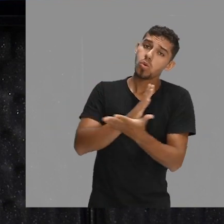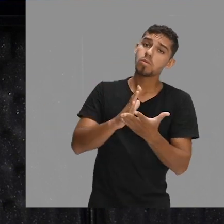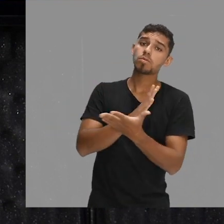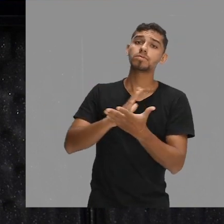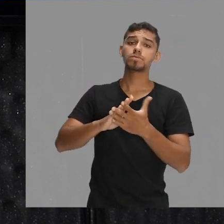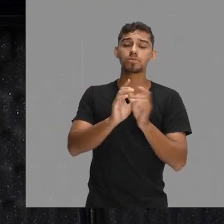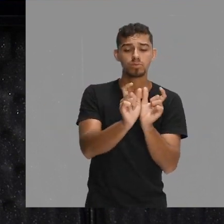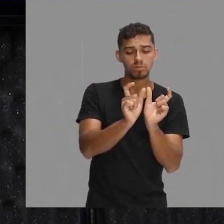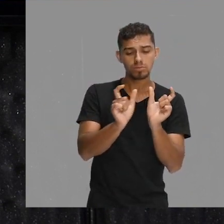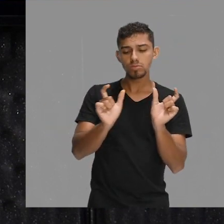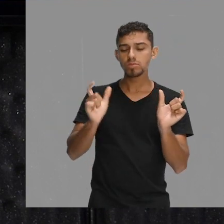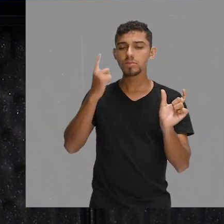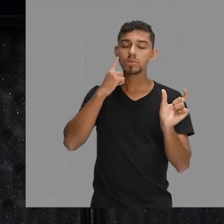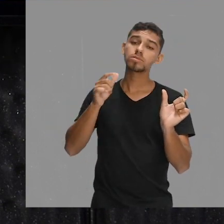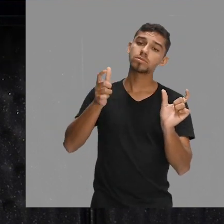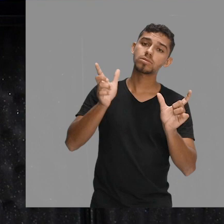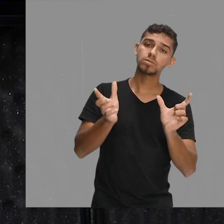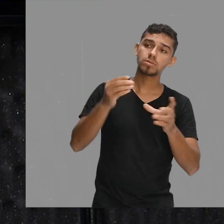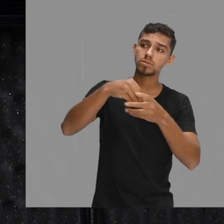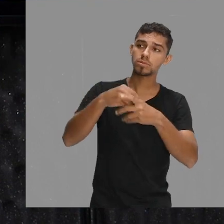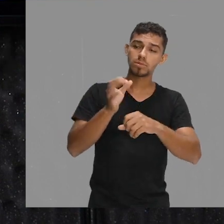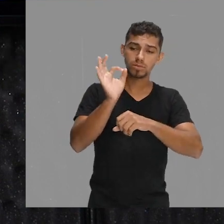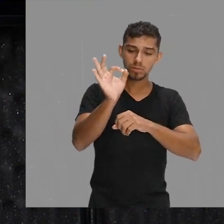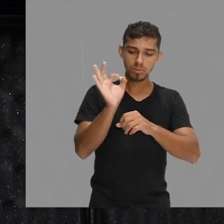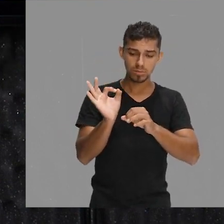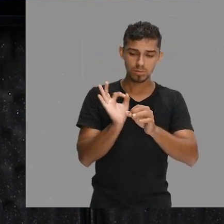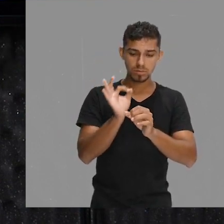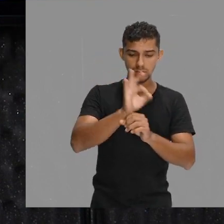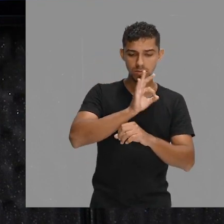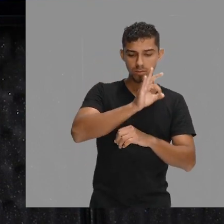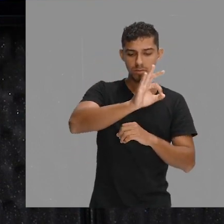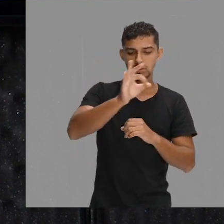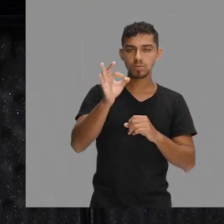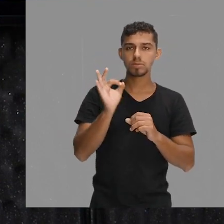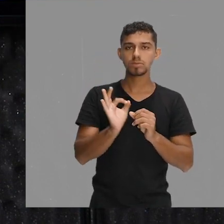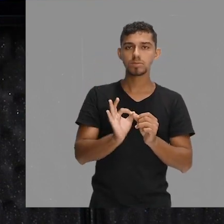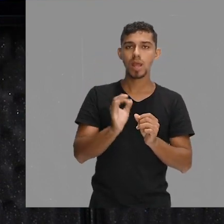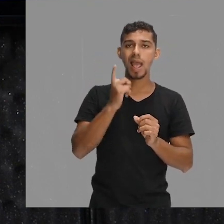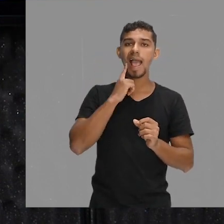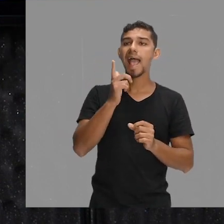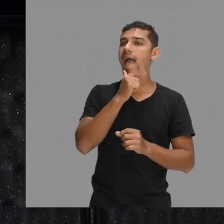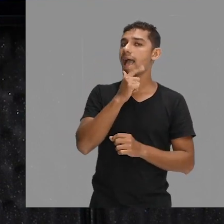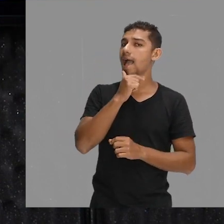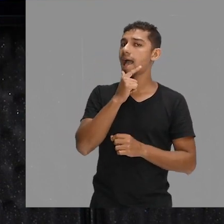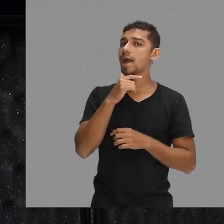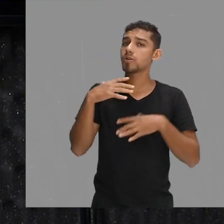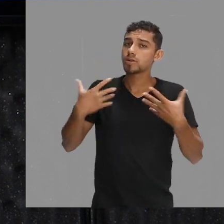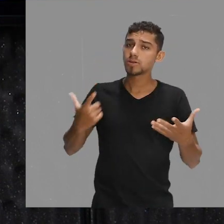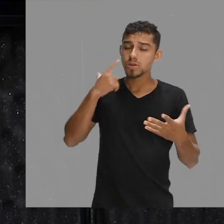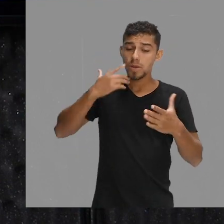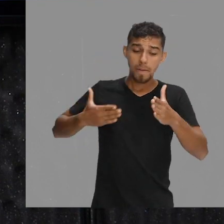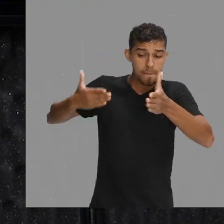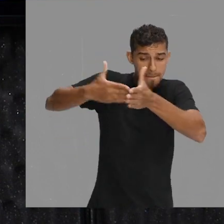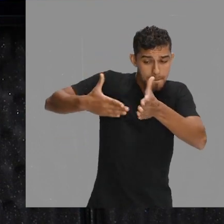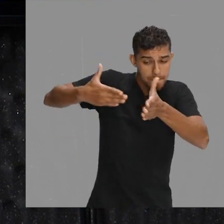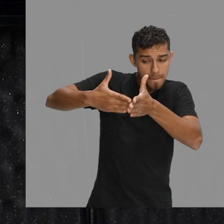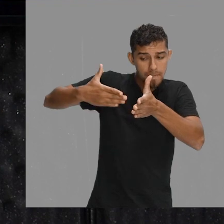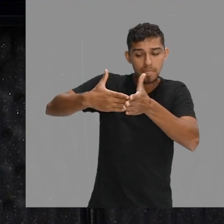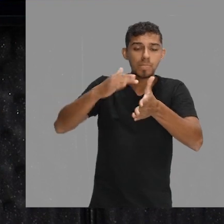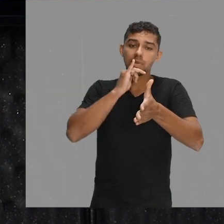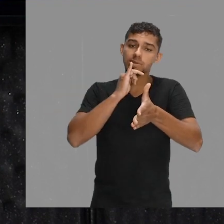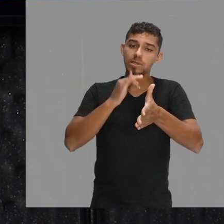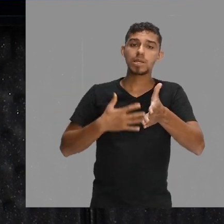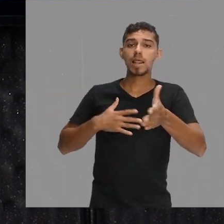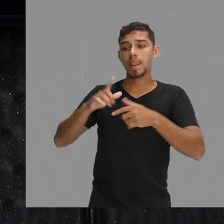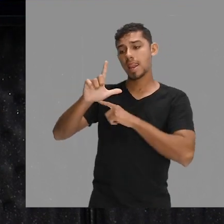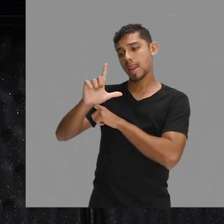partículas desse soluto aqui na superfície da água, justamente na barreira entre o